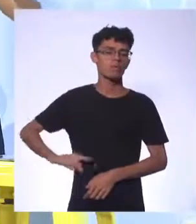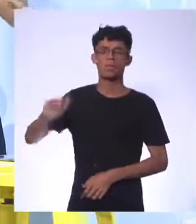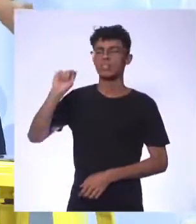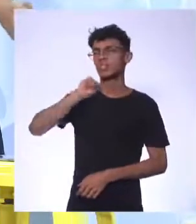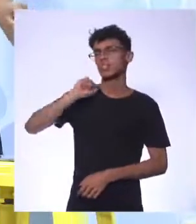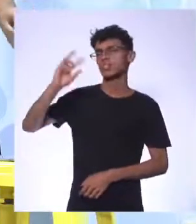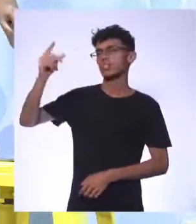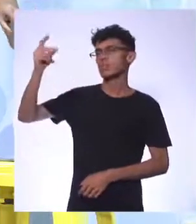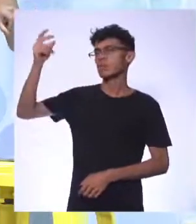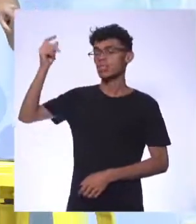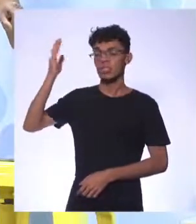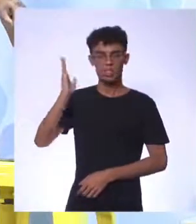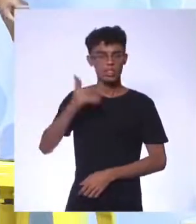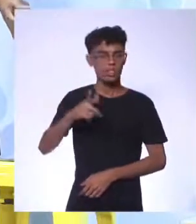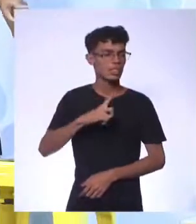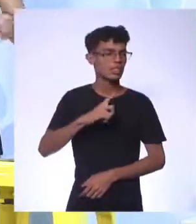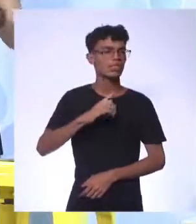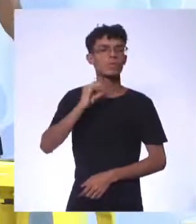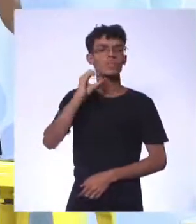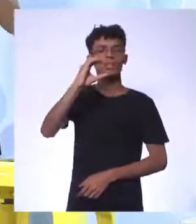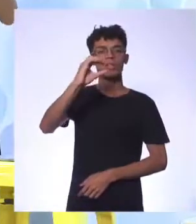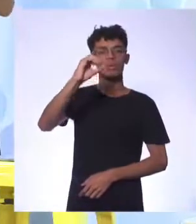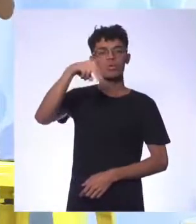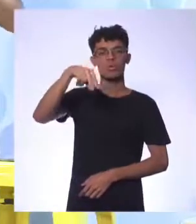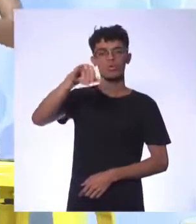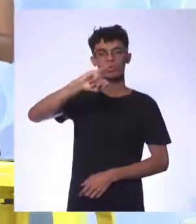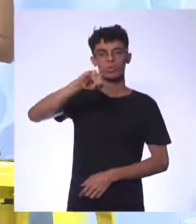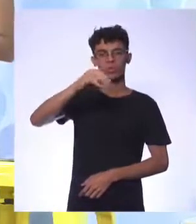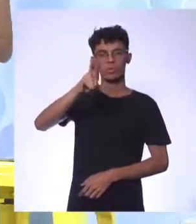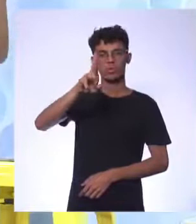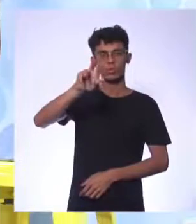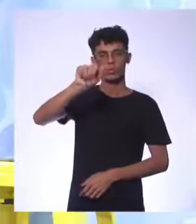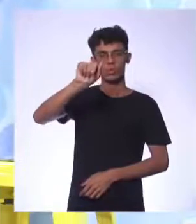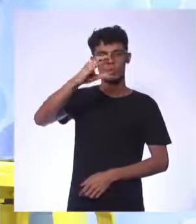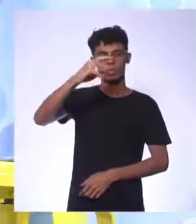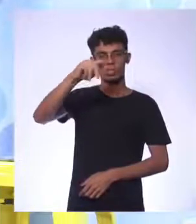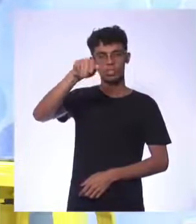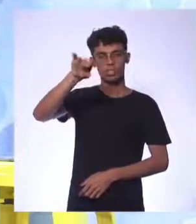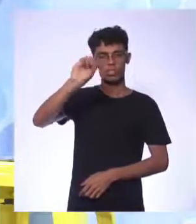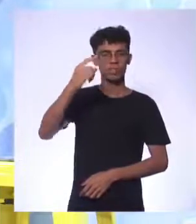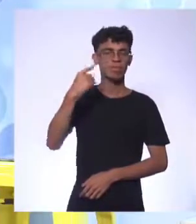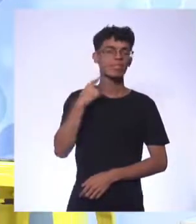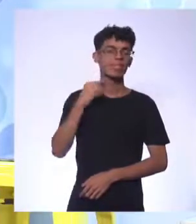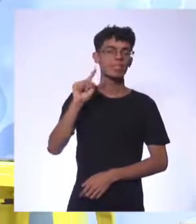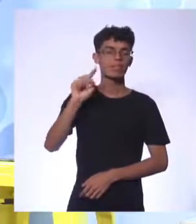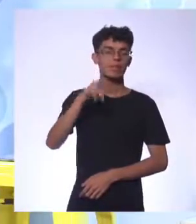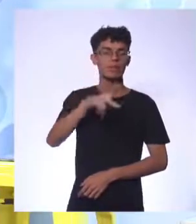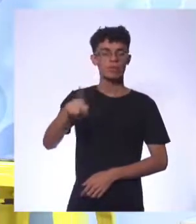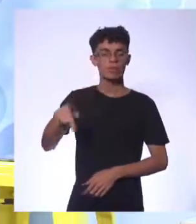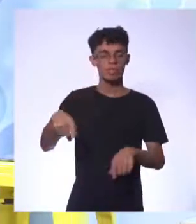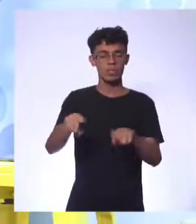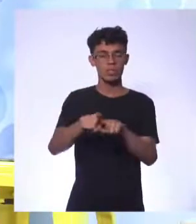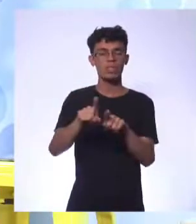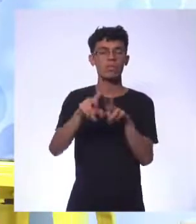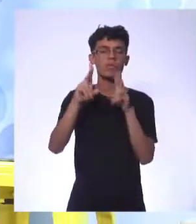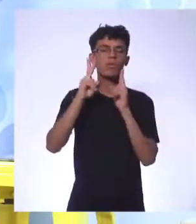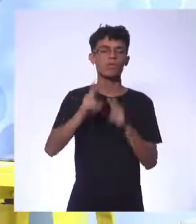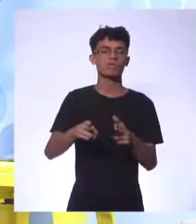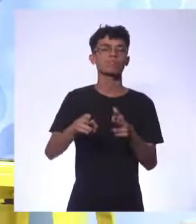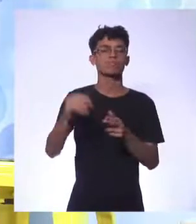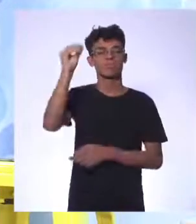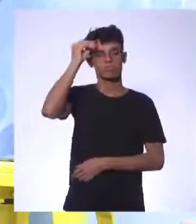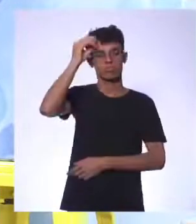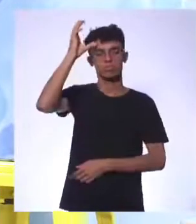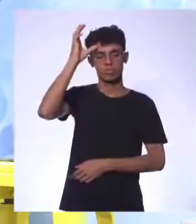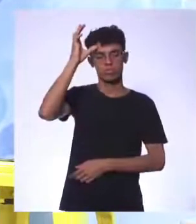já tivemos uma aula de conjuração mineira aqui, com certeza o seu professor aí na escola também trabalhou esse objeto do conhecimento com